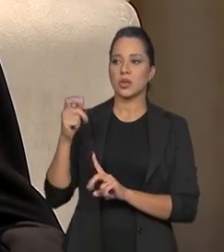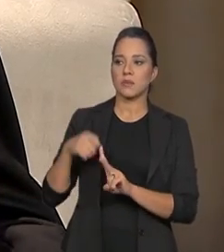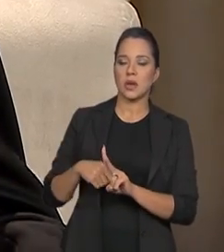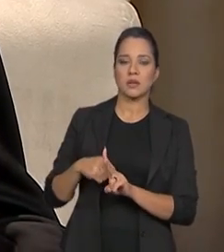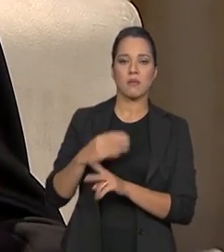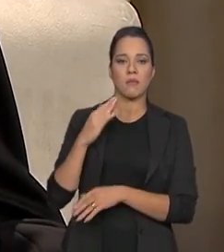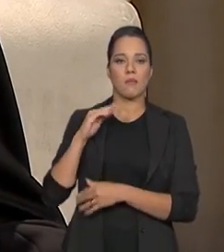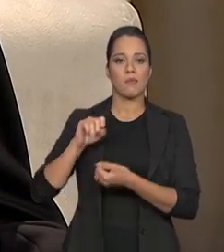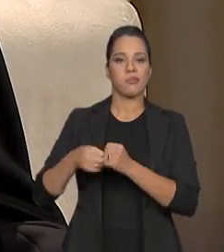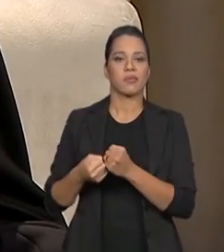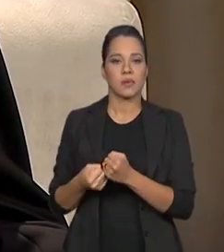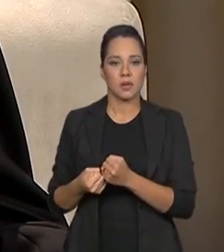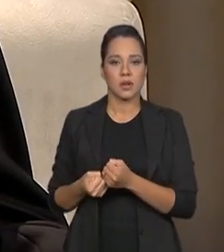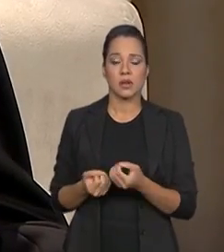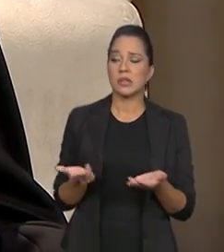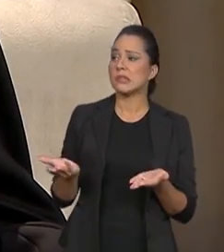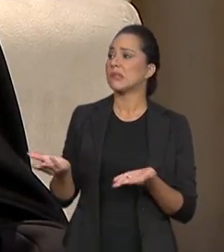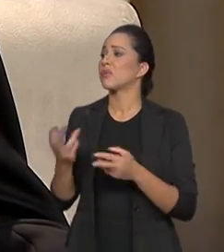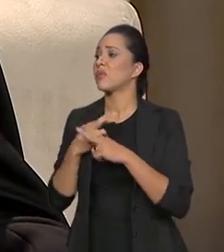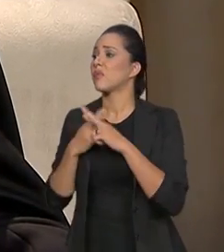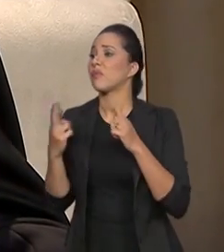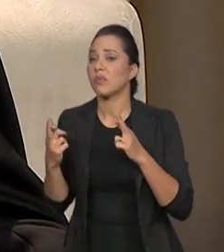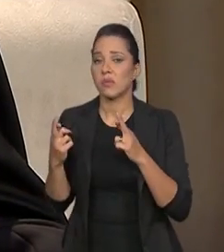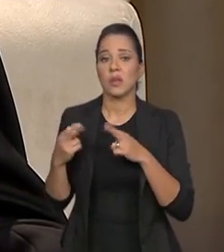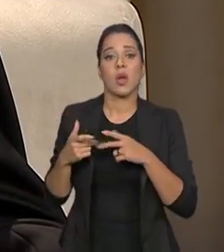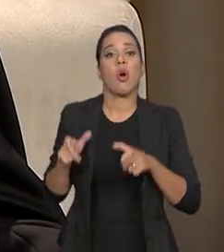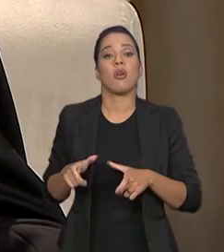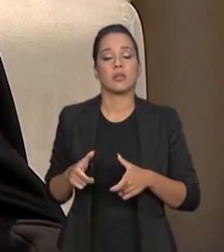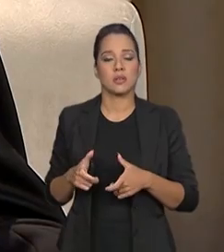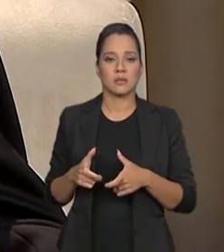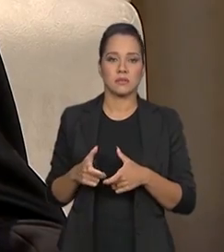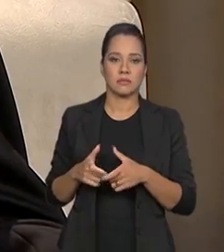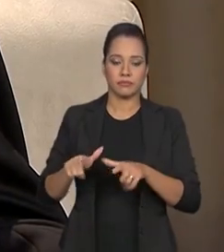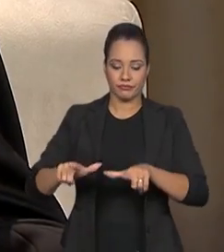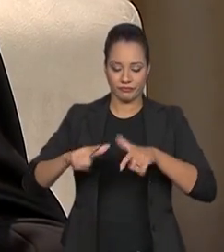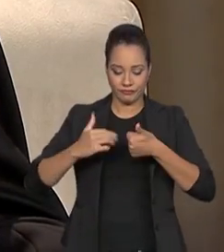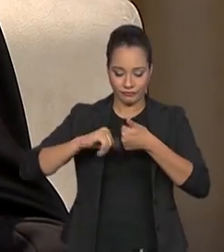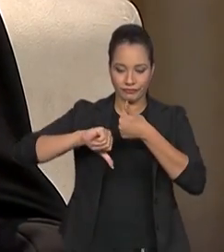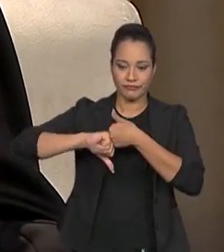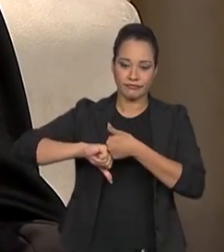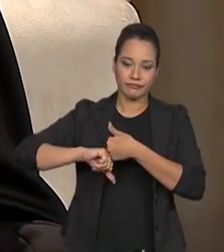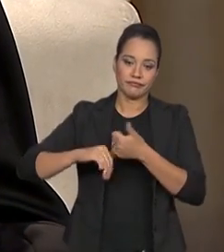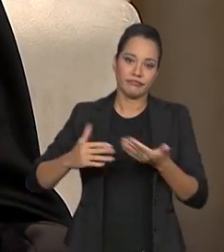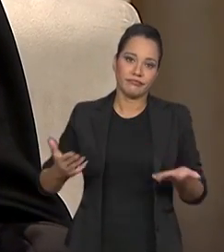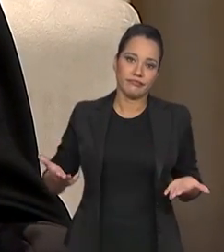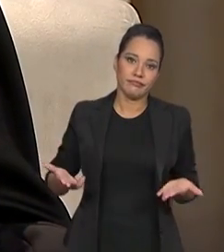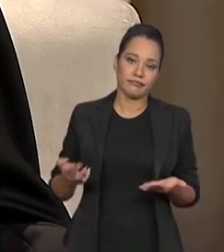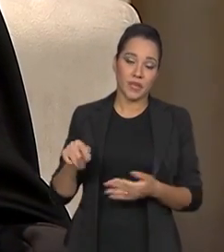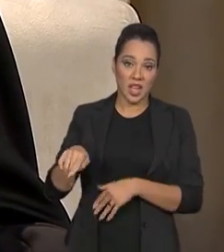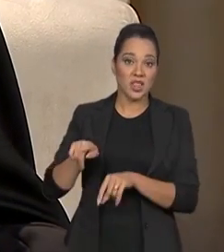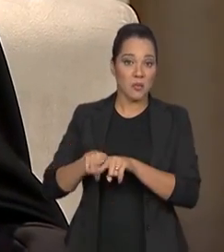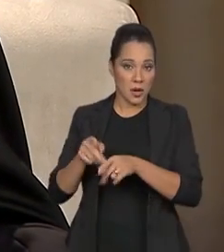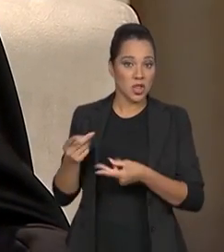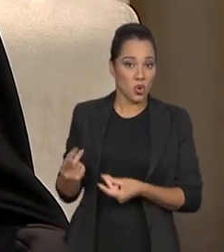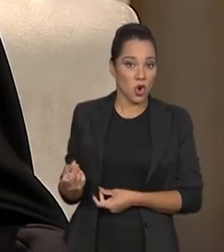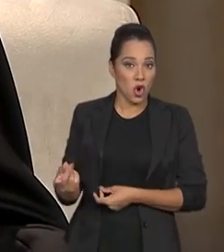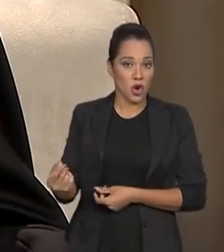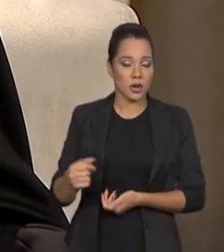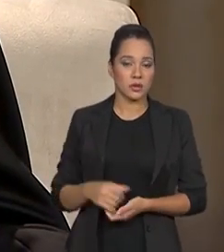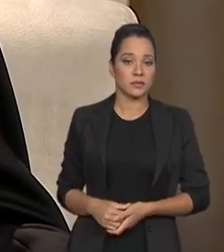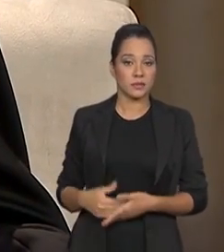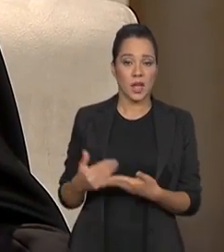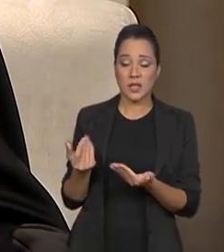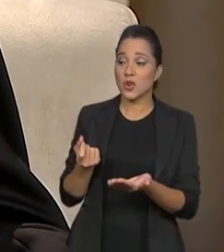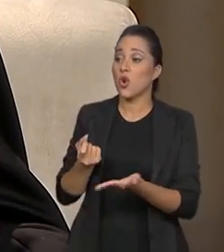e você não tem nem para onde recorrer porque a certificação da qualidade vai garantir também a durabilidade do produto e aí você